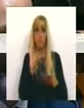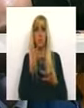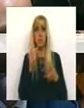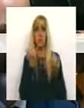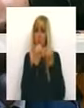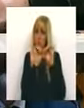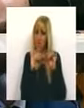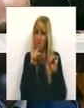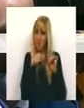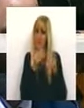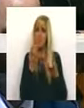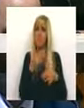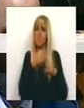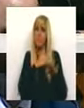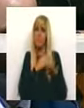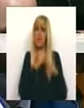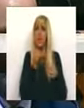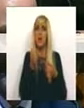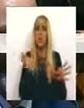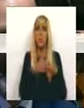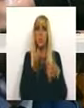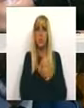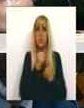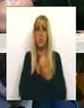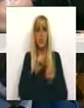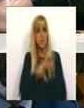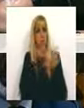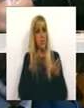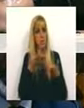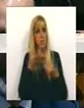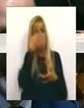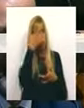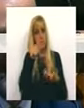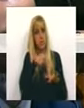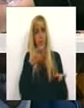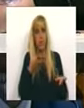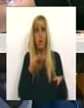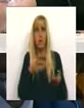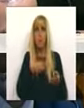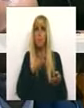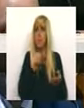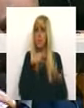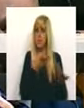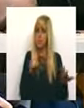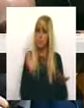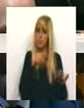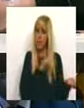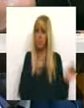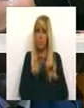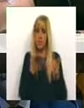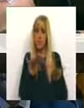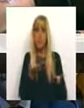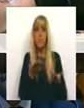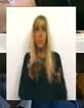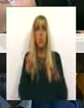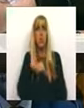esconder atrás de grupos de trabalho, esclareça a posição que tem sido trazida a debate público pelo Partido Socialista e, no fundo, qual